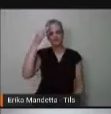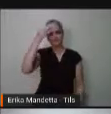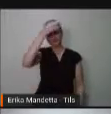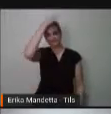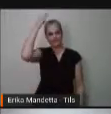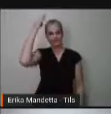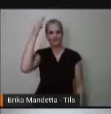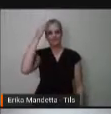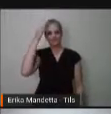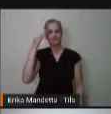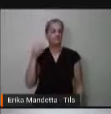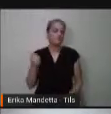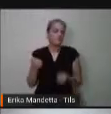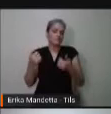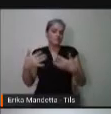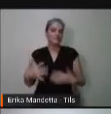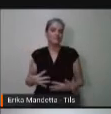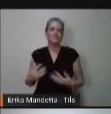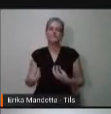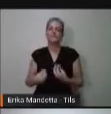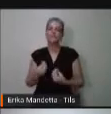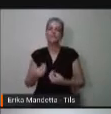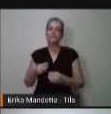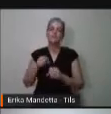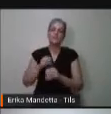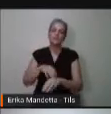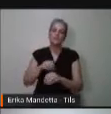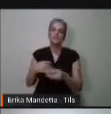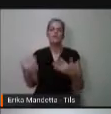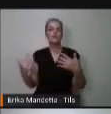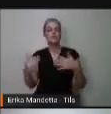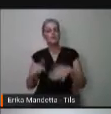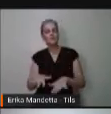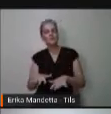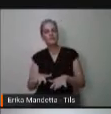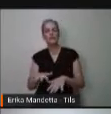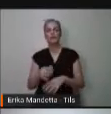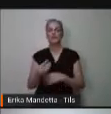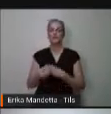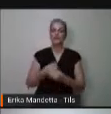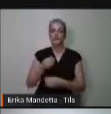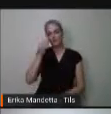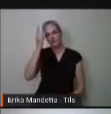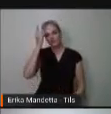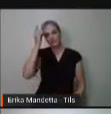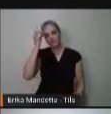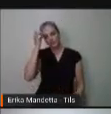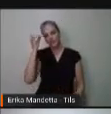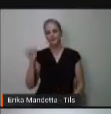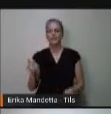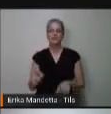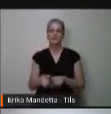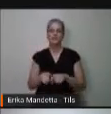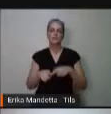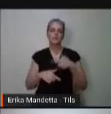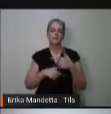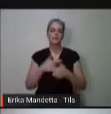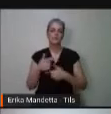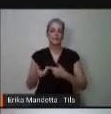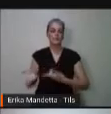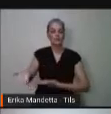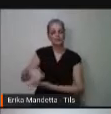em relação à educação inclusiva, em relação à deficiência intelectual e o trabalho